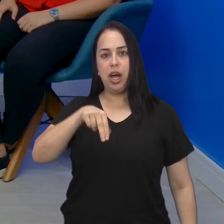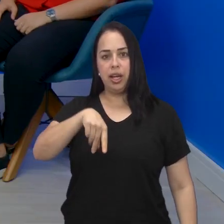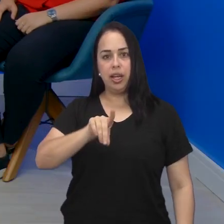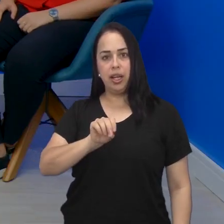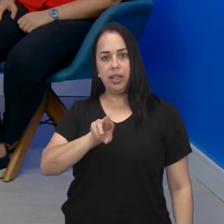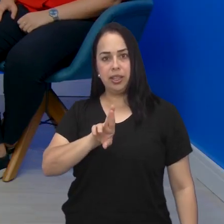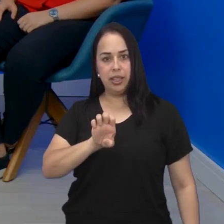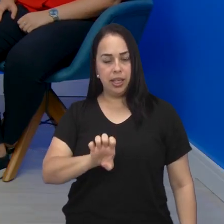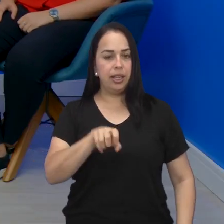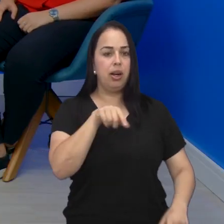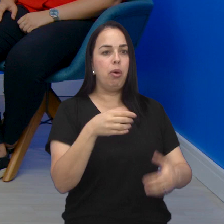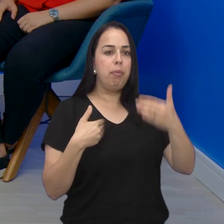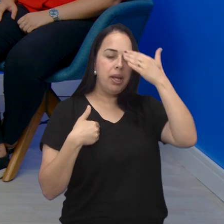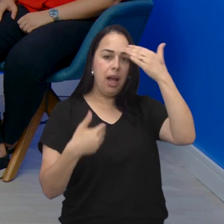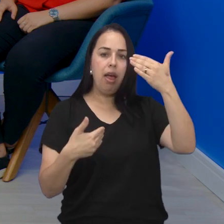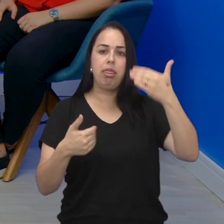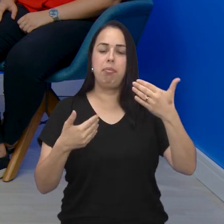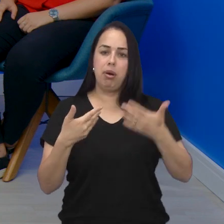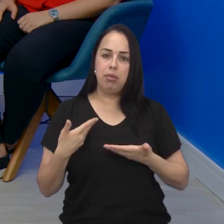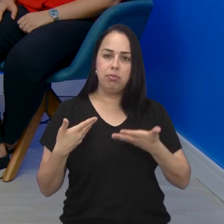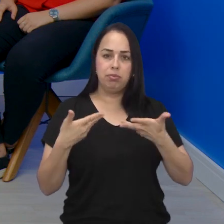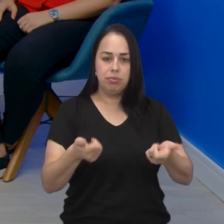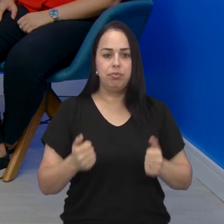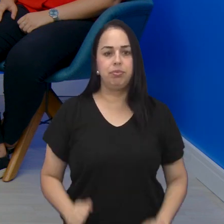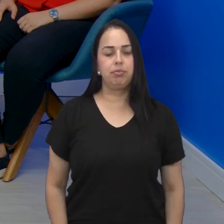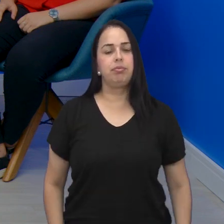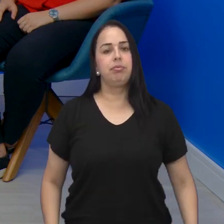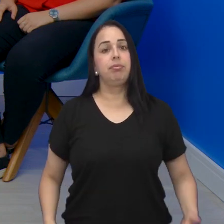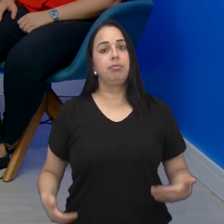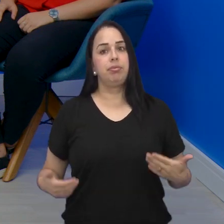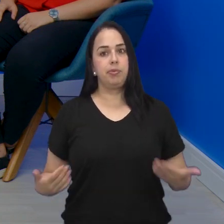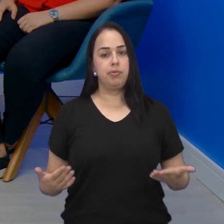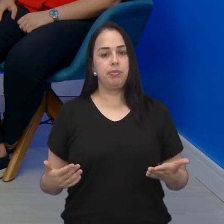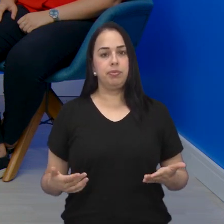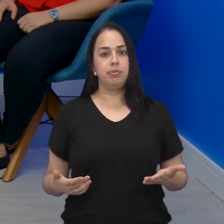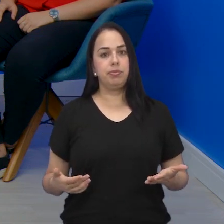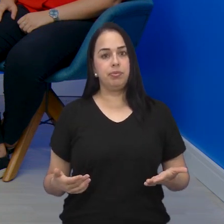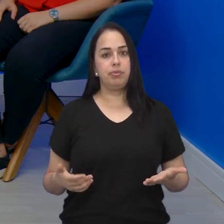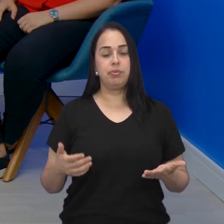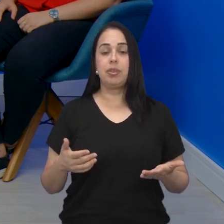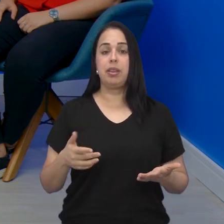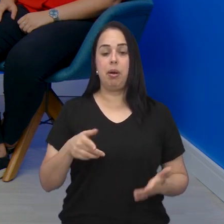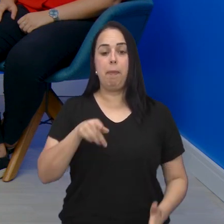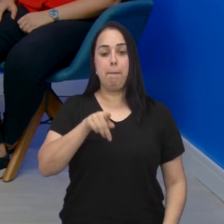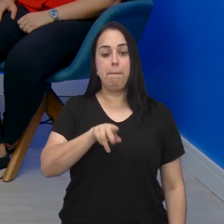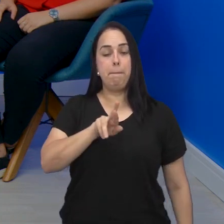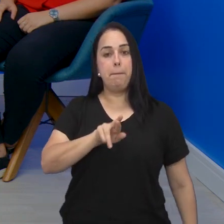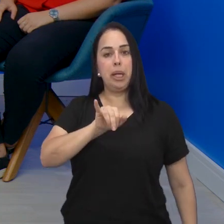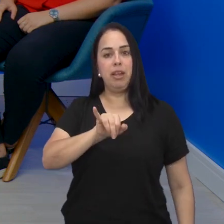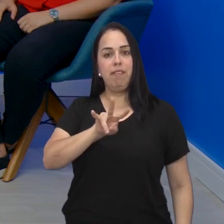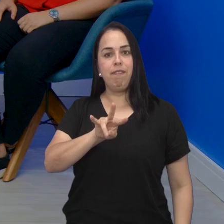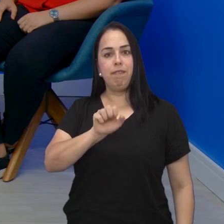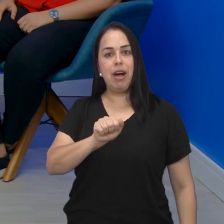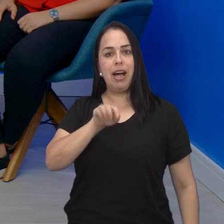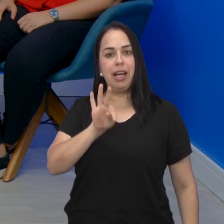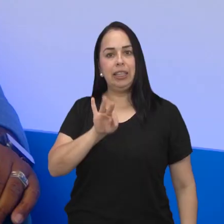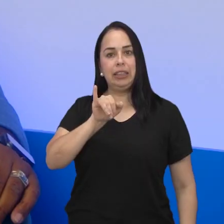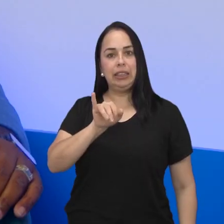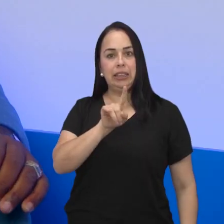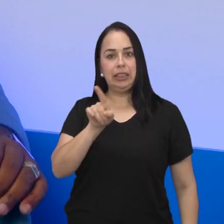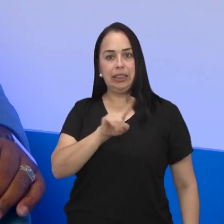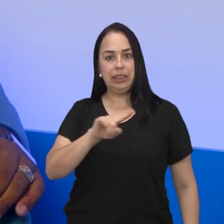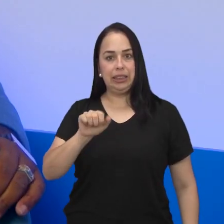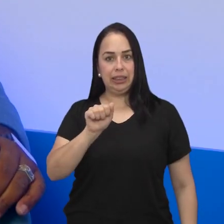Alexandre. Obrigada. Obrigado a vocês. Bom, vamos lá. O termo privatização,